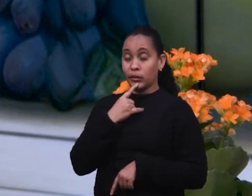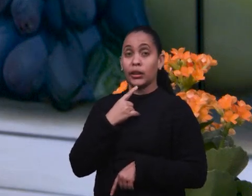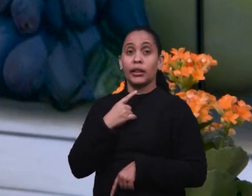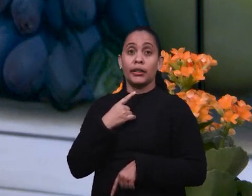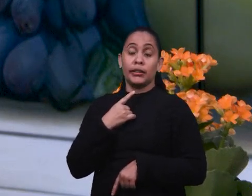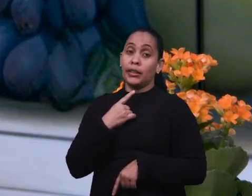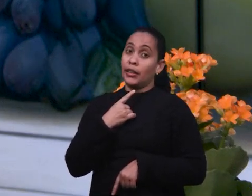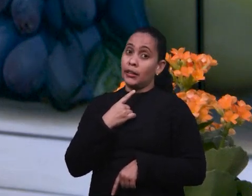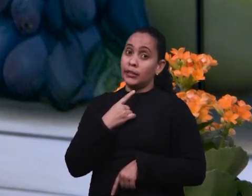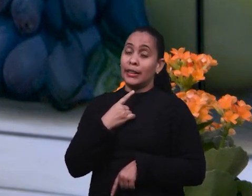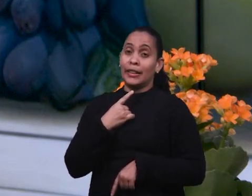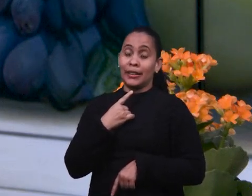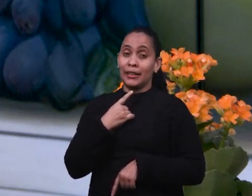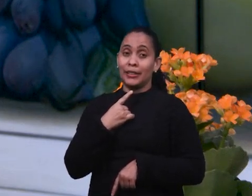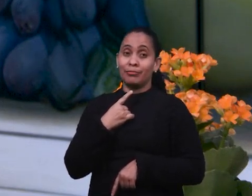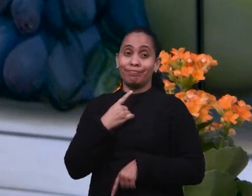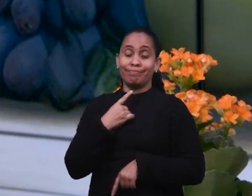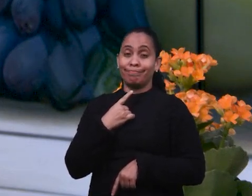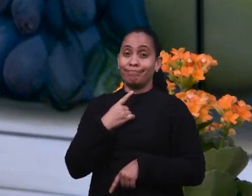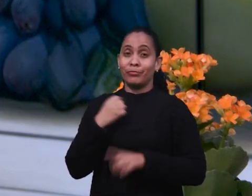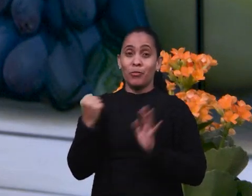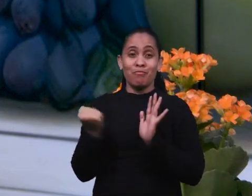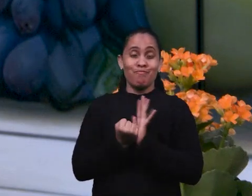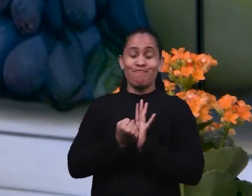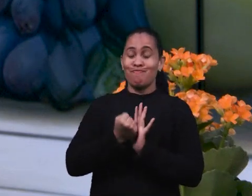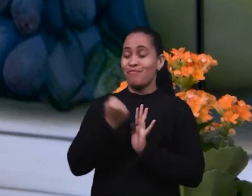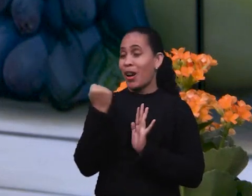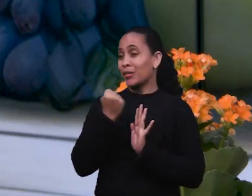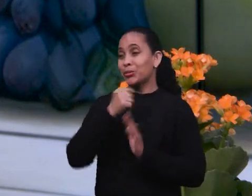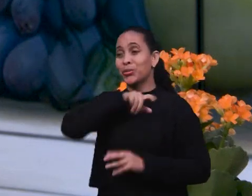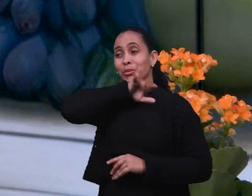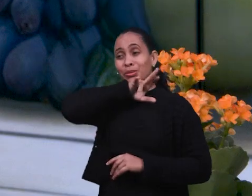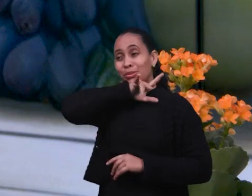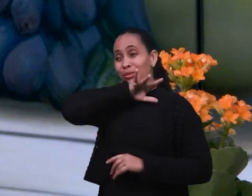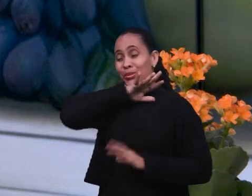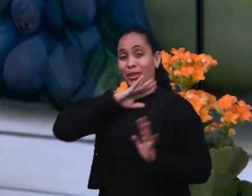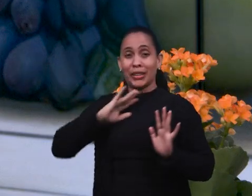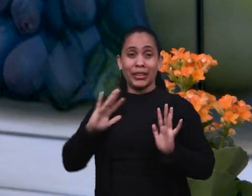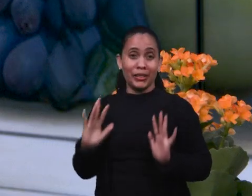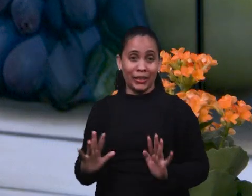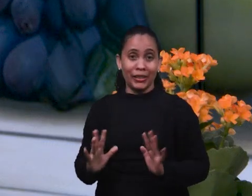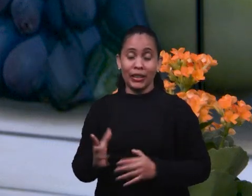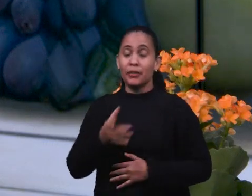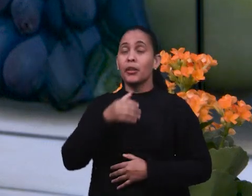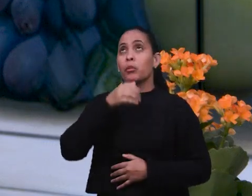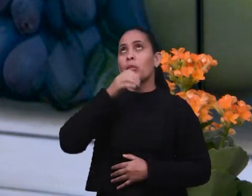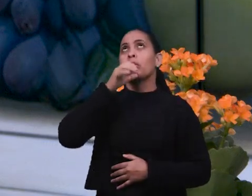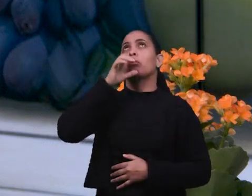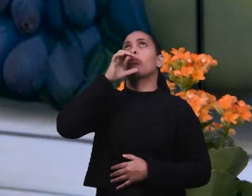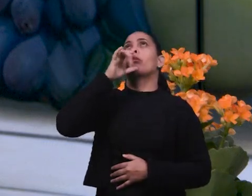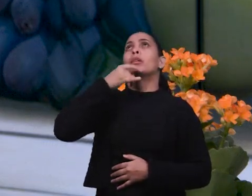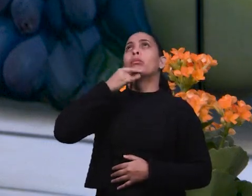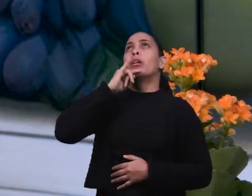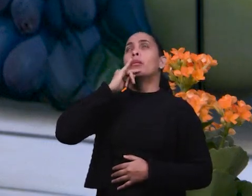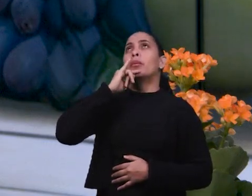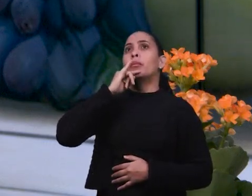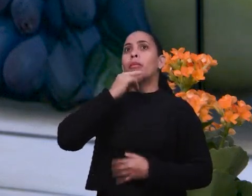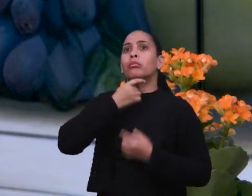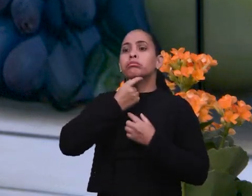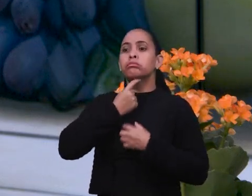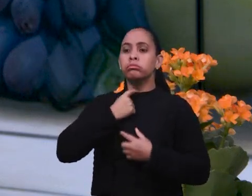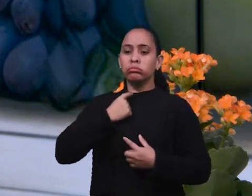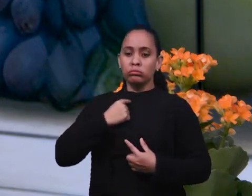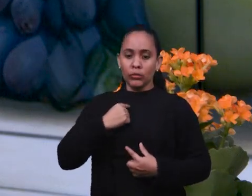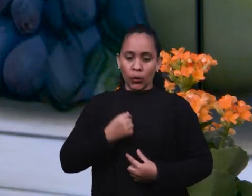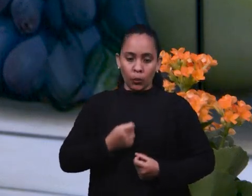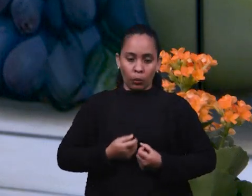negativo nessa alimentação, porque esse paciente ele já tem ali aquele trato gastrointestinal lentificado, né? Então a